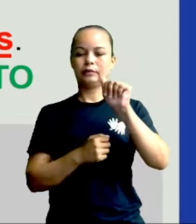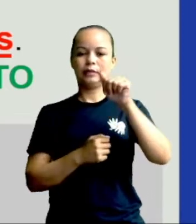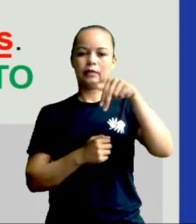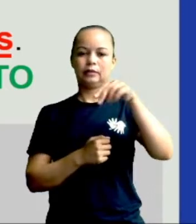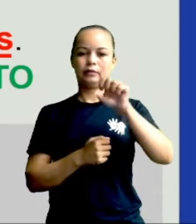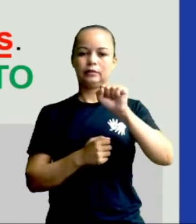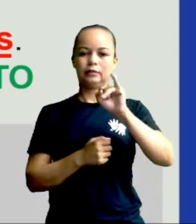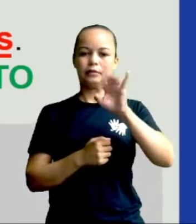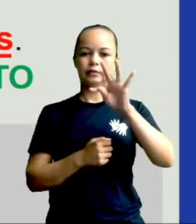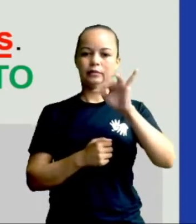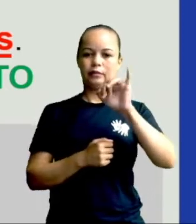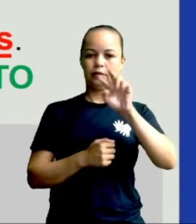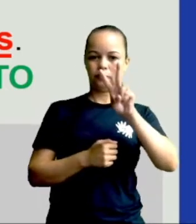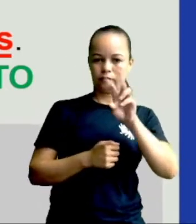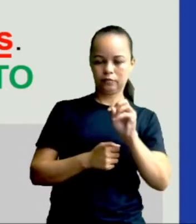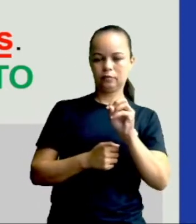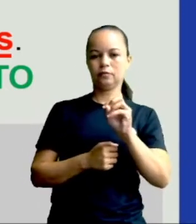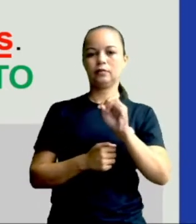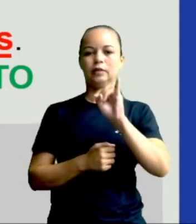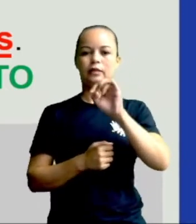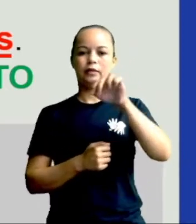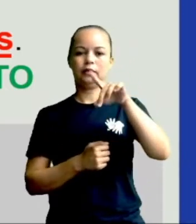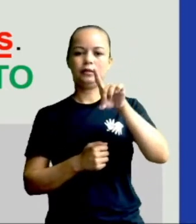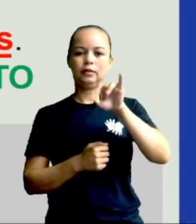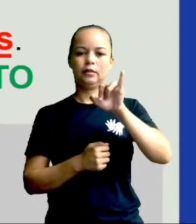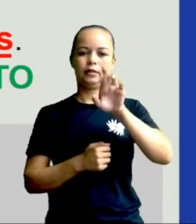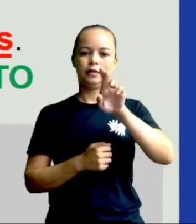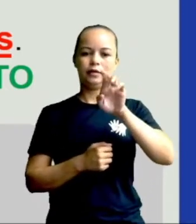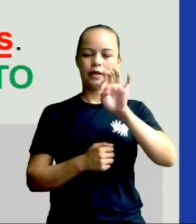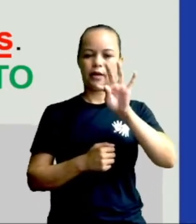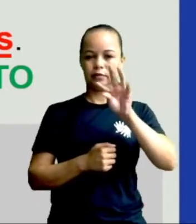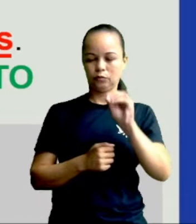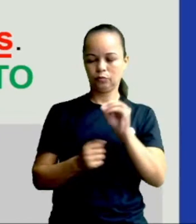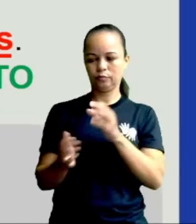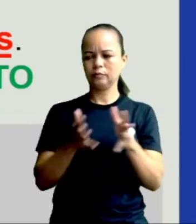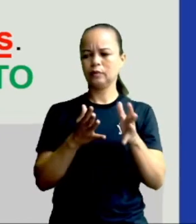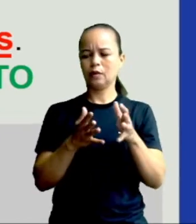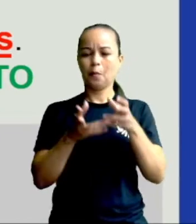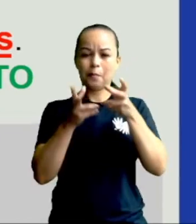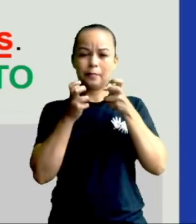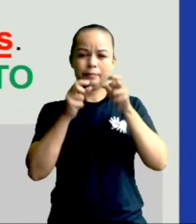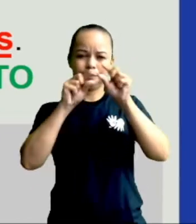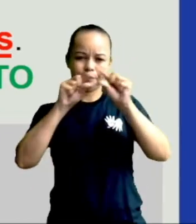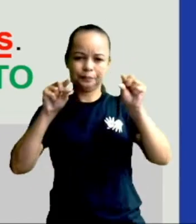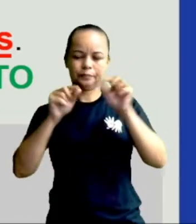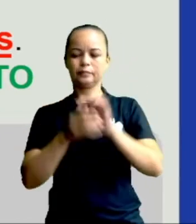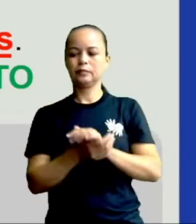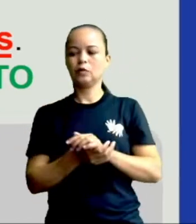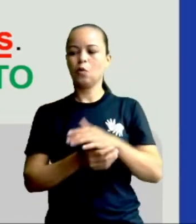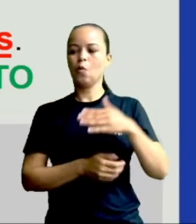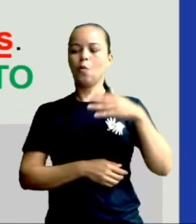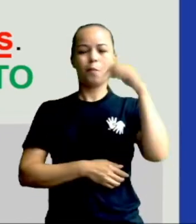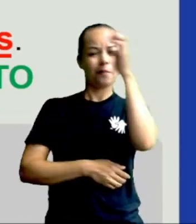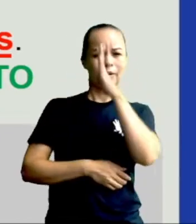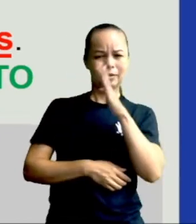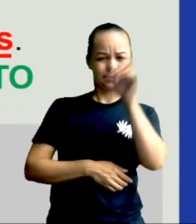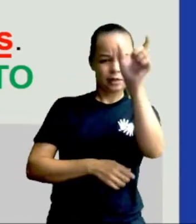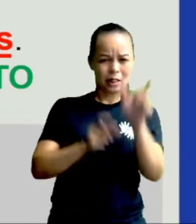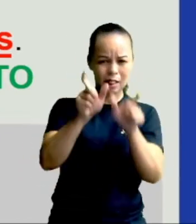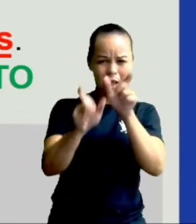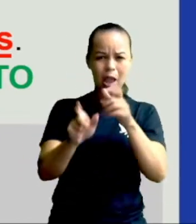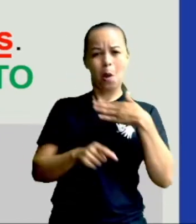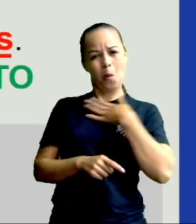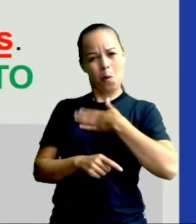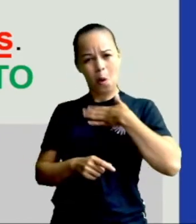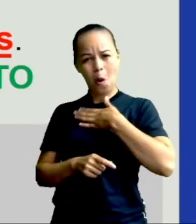seja ele vai pedir um complemento com preposição percebo os brasileiros gostam os brasileiros gostam de